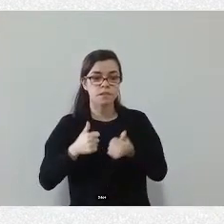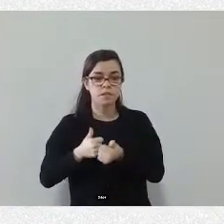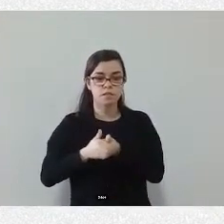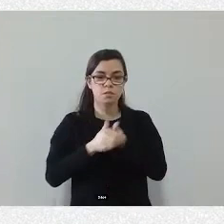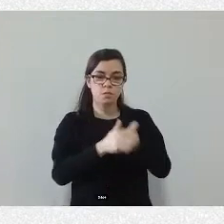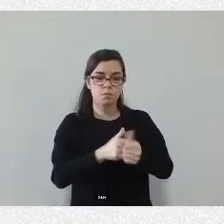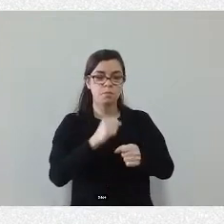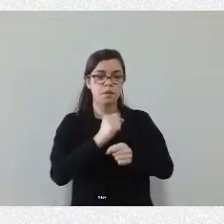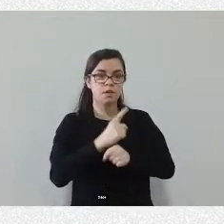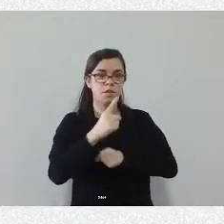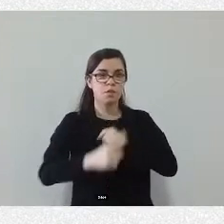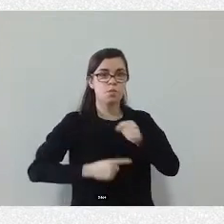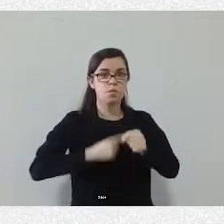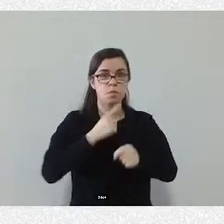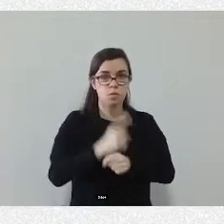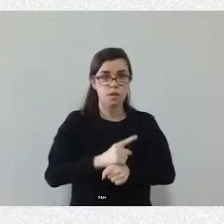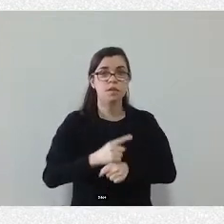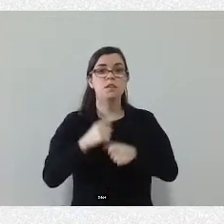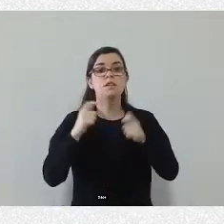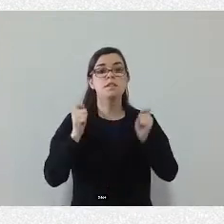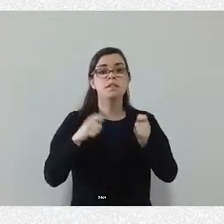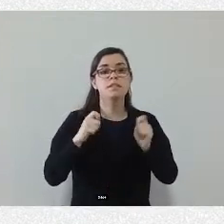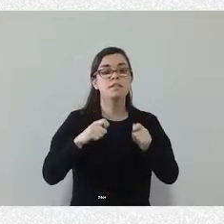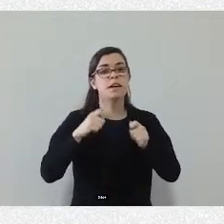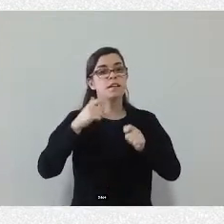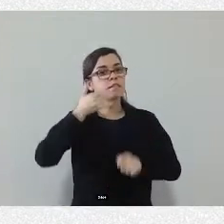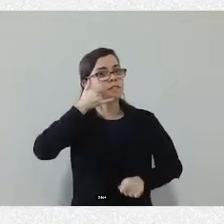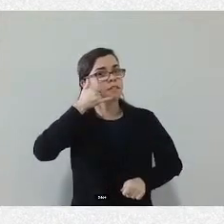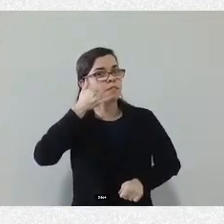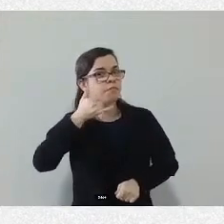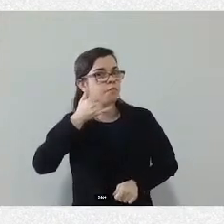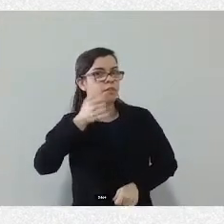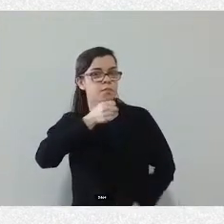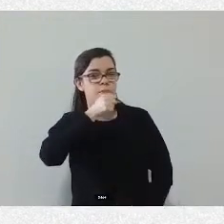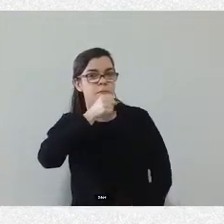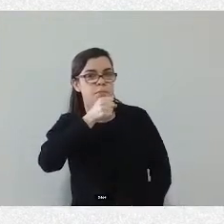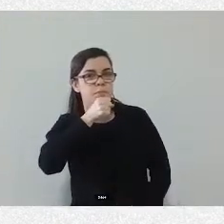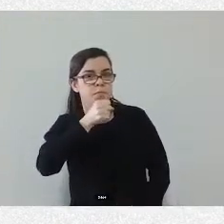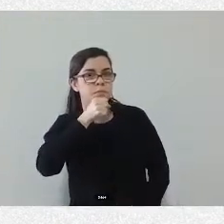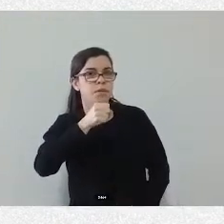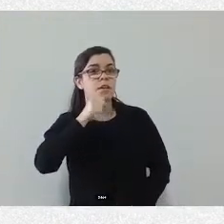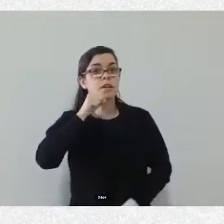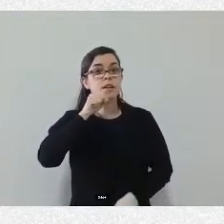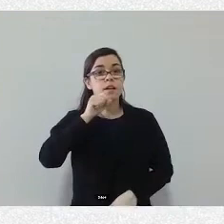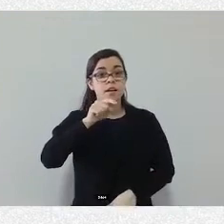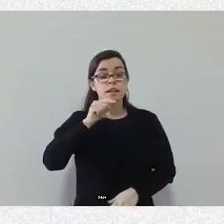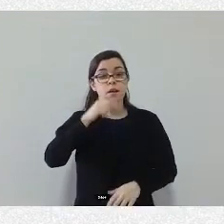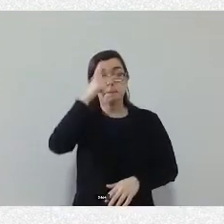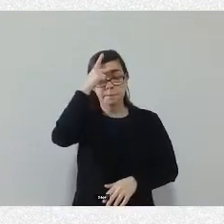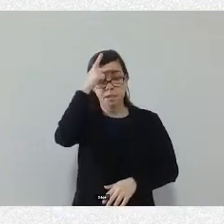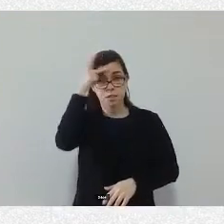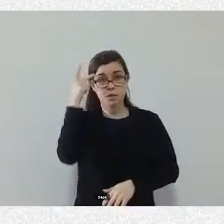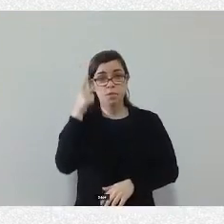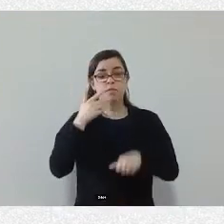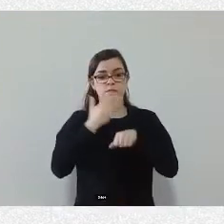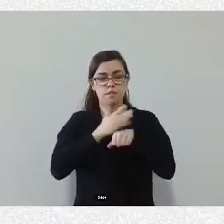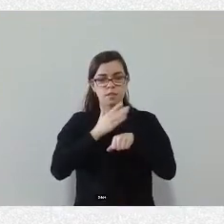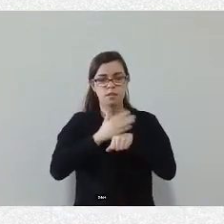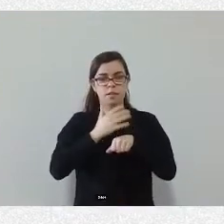entrevistas telefônicas estruturadas com pesquisadores treinados para avaliação também do impacto da vacinação